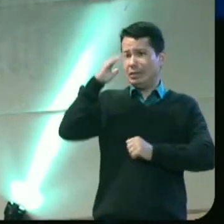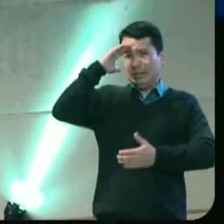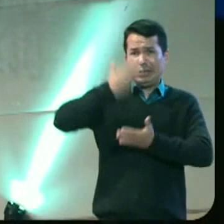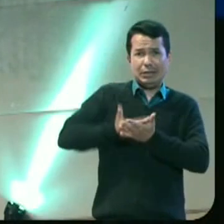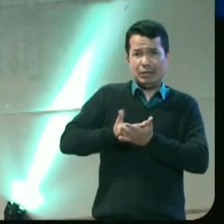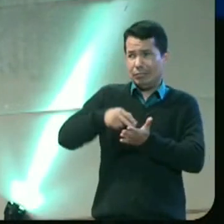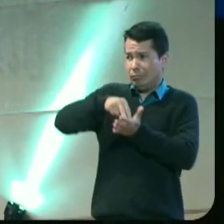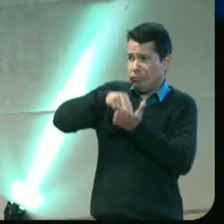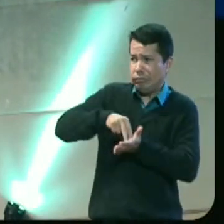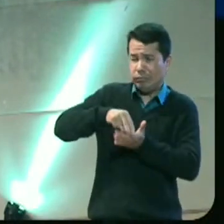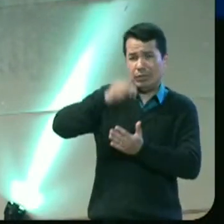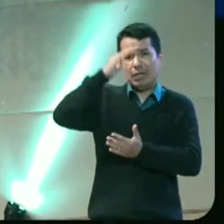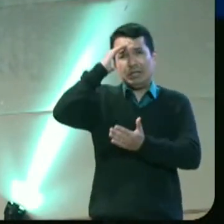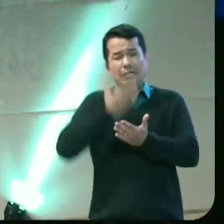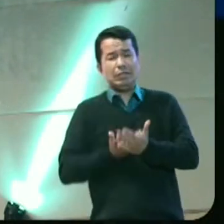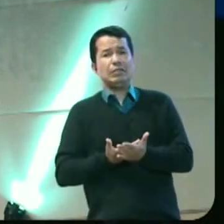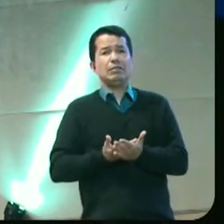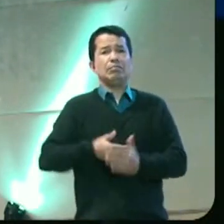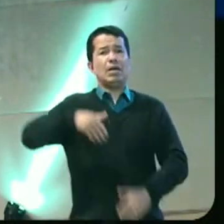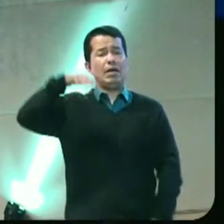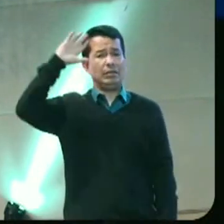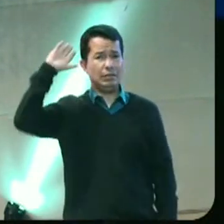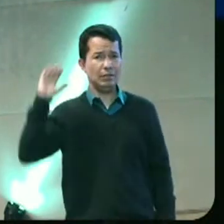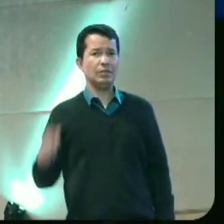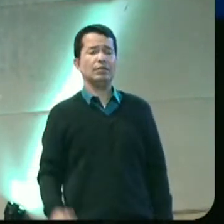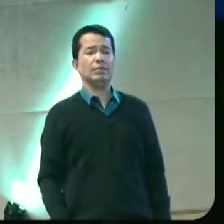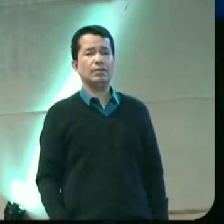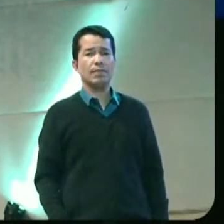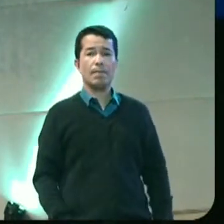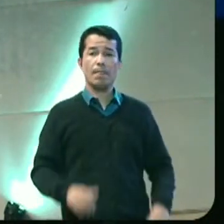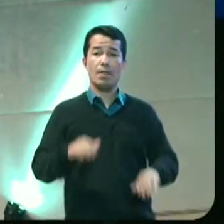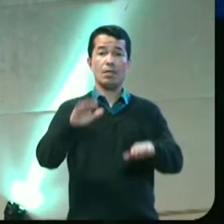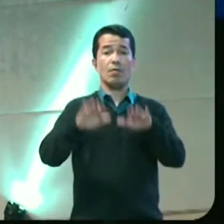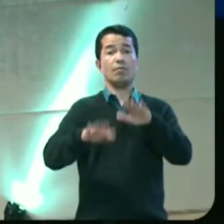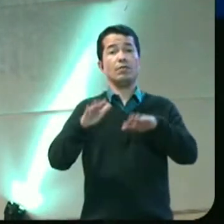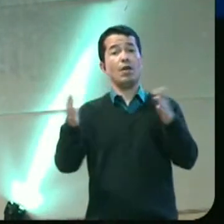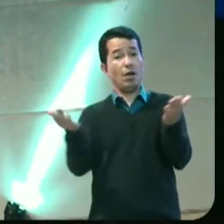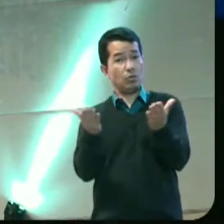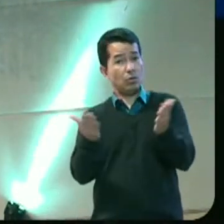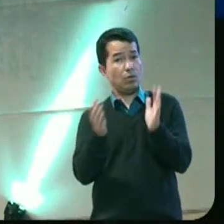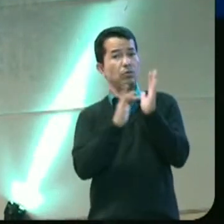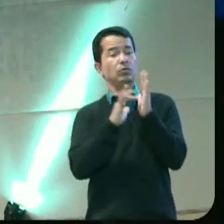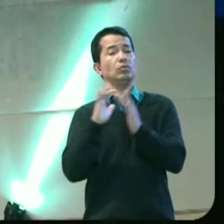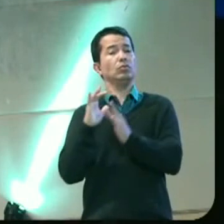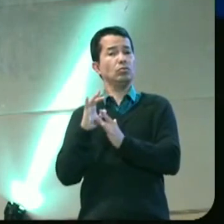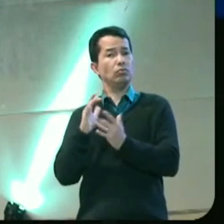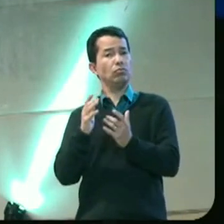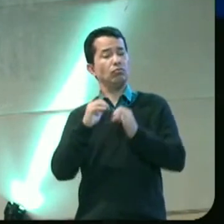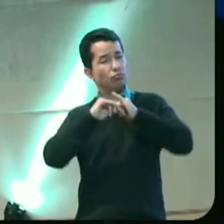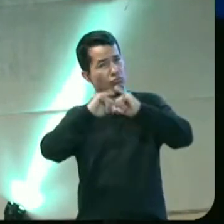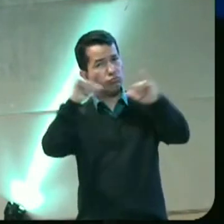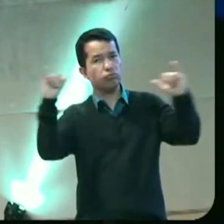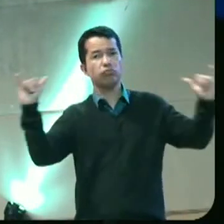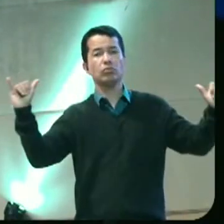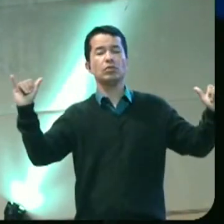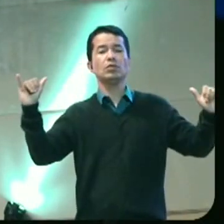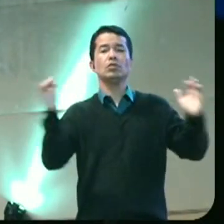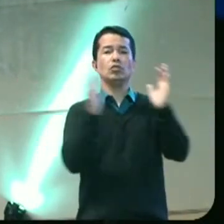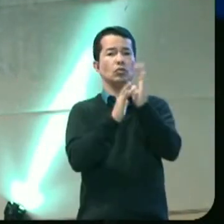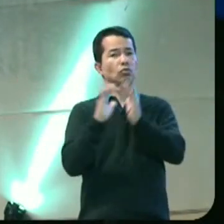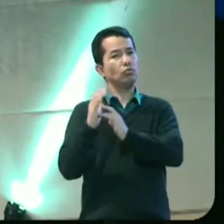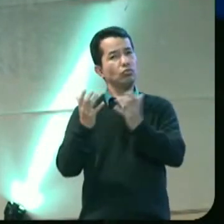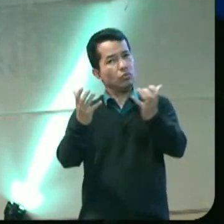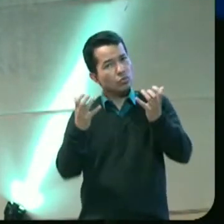Talvez nesse tempo Jesus esteja te oferecendo, eu quero te fortalecer. Eu quero que você acredite em mim. Eu quero que